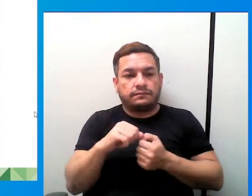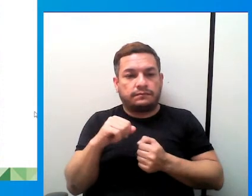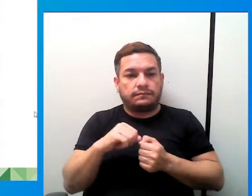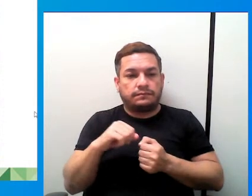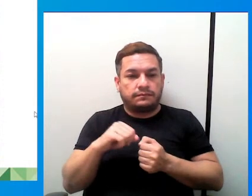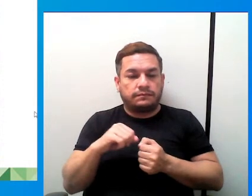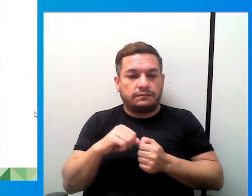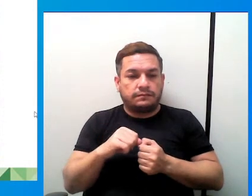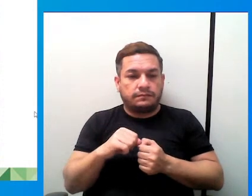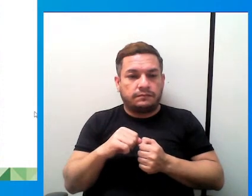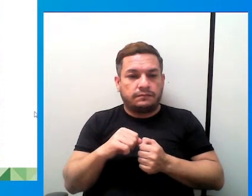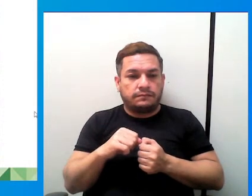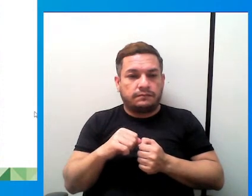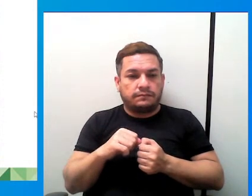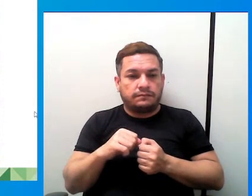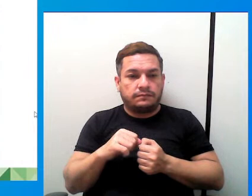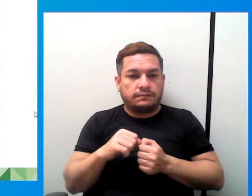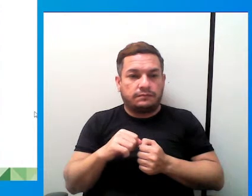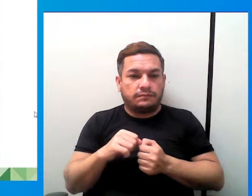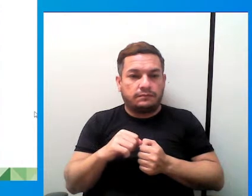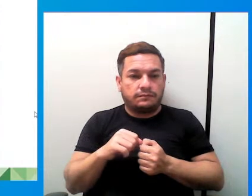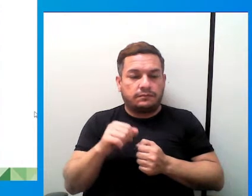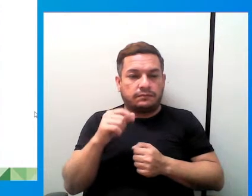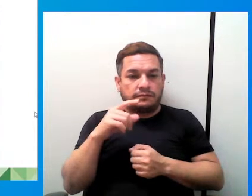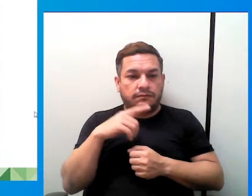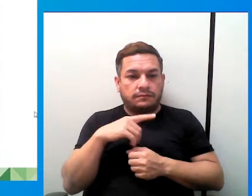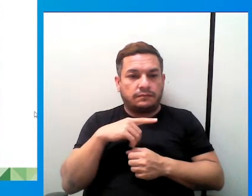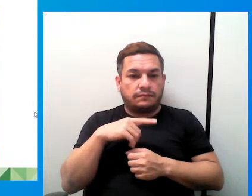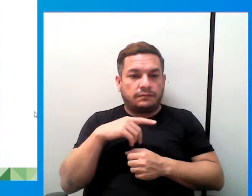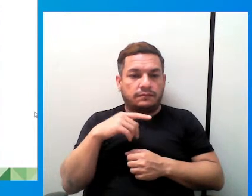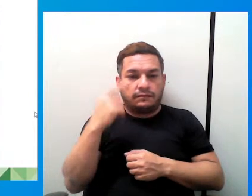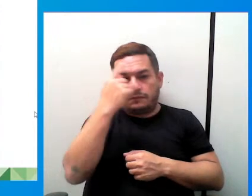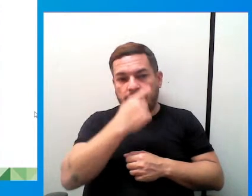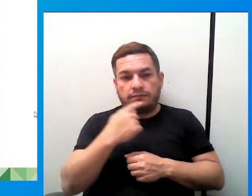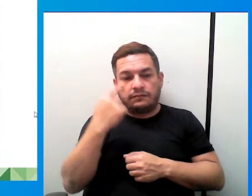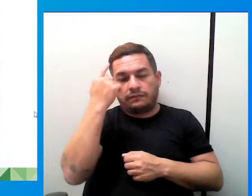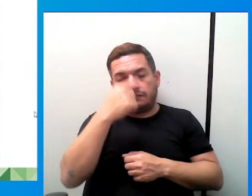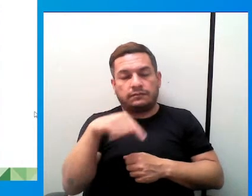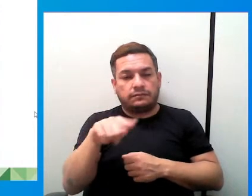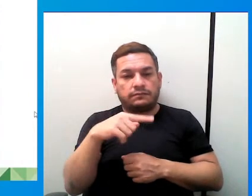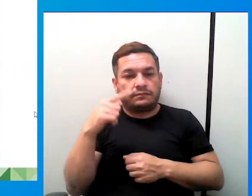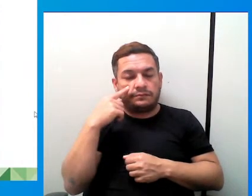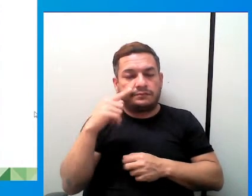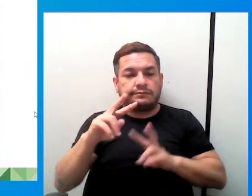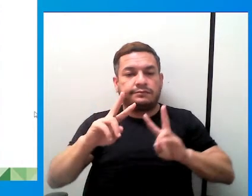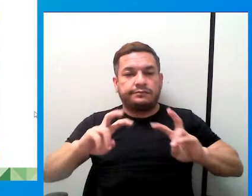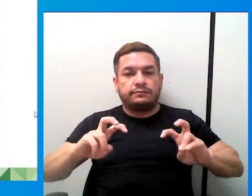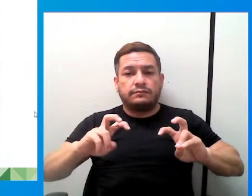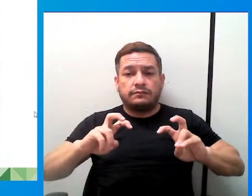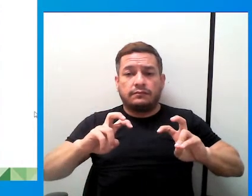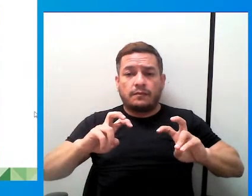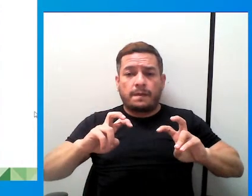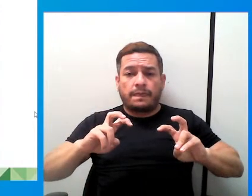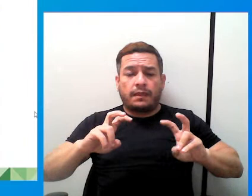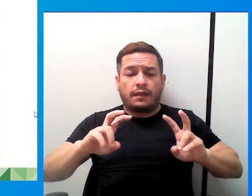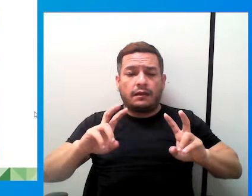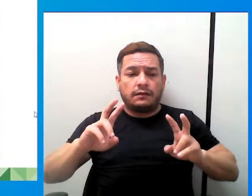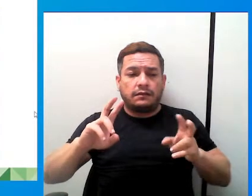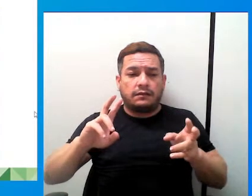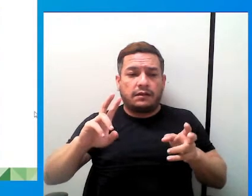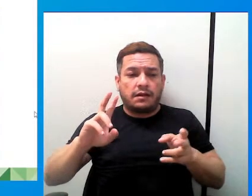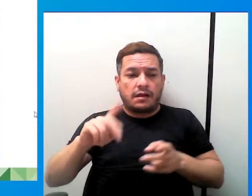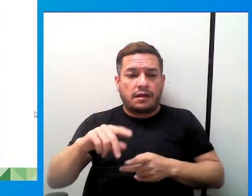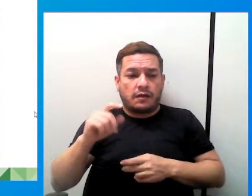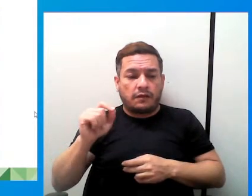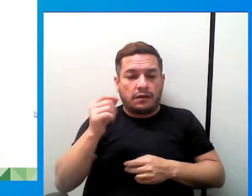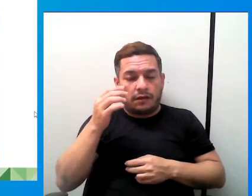nova coluna, essa coluna do meio aqui, carga horária de extensão. Então, percebam que há uma flexibilização, isso também é